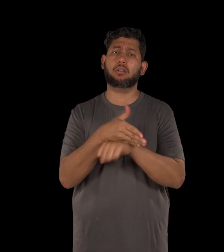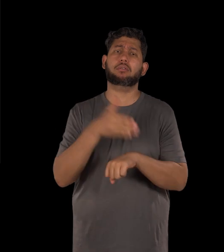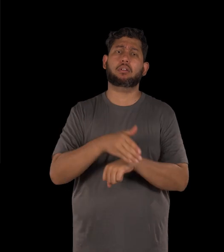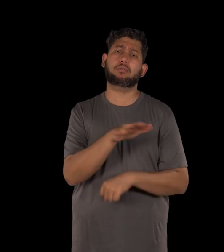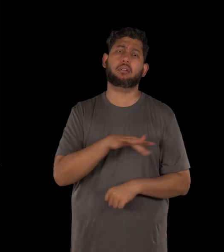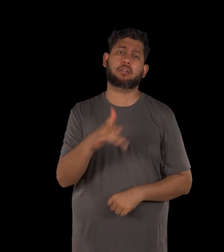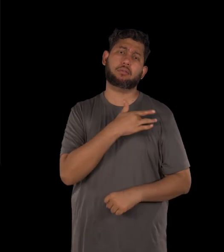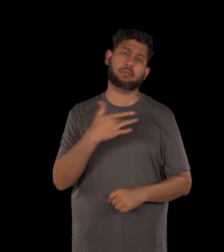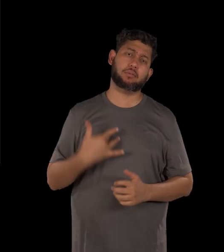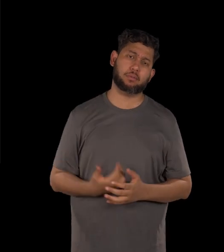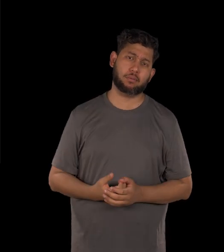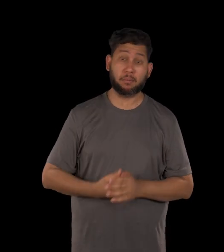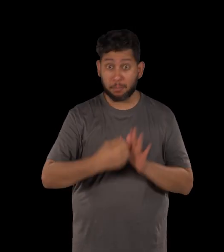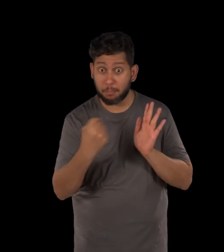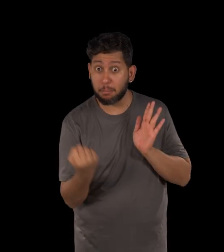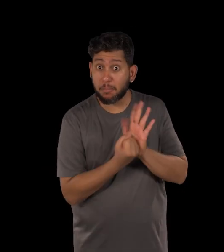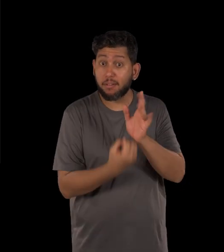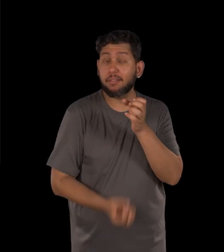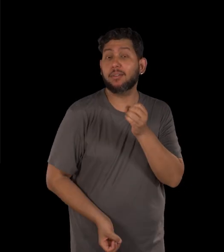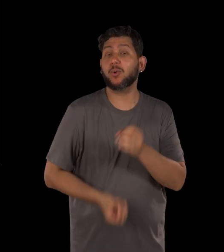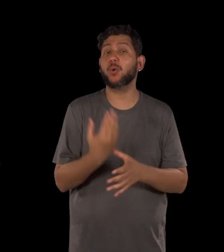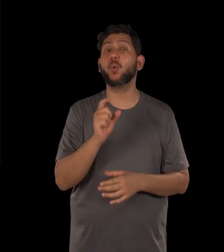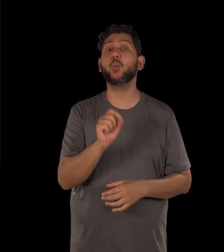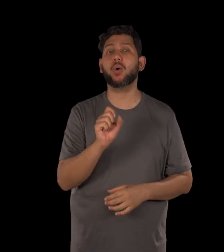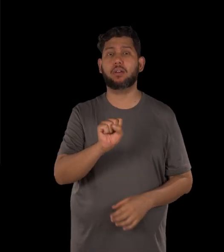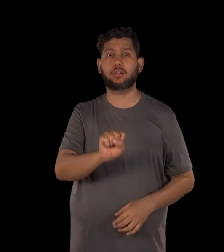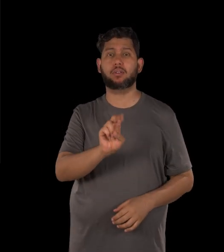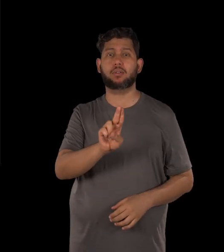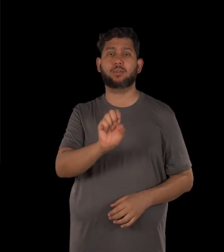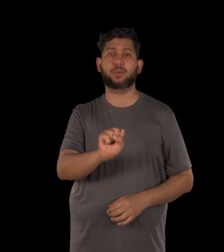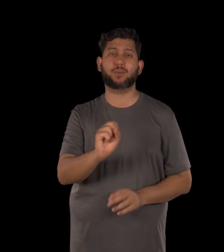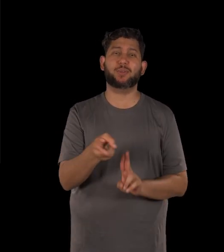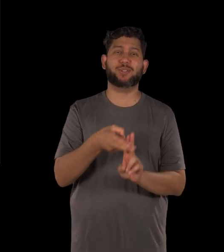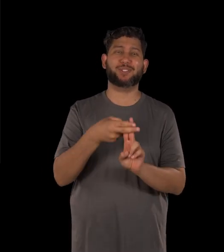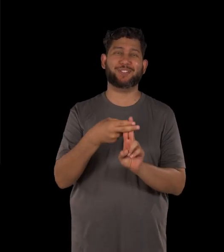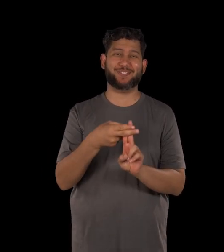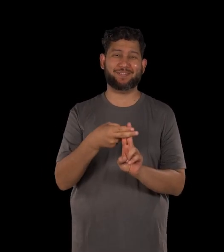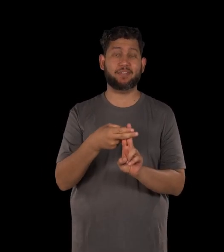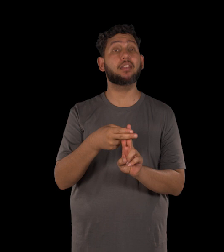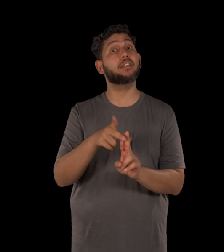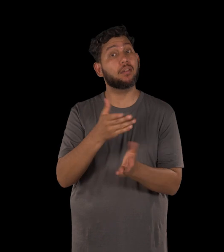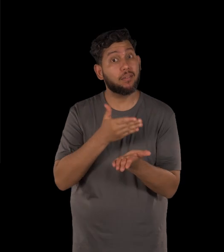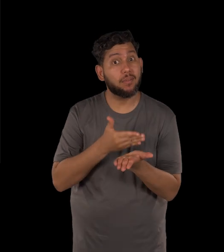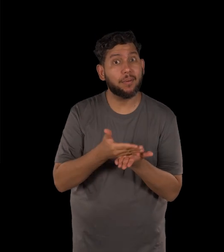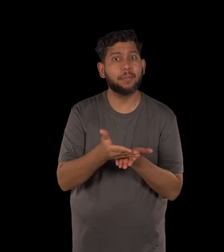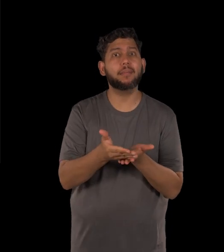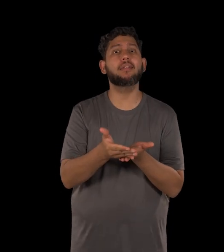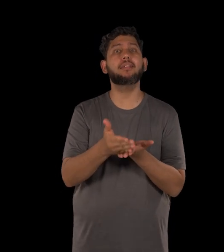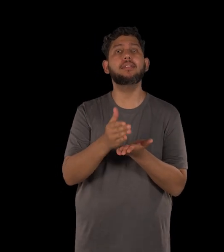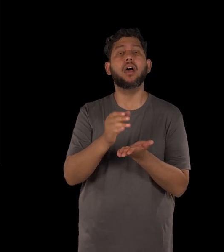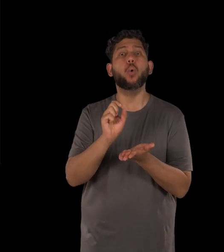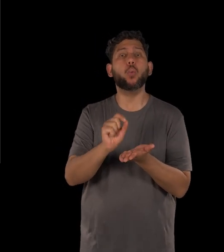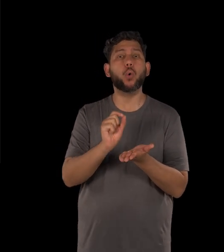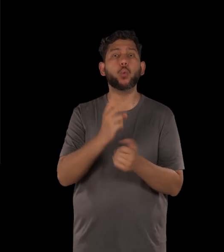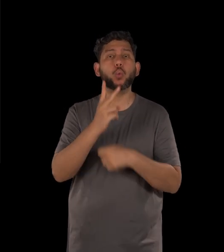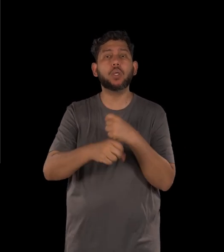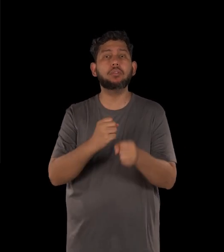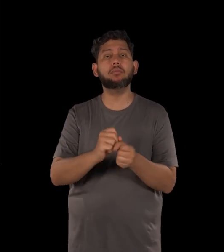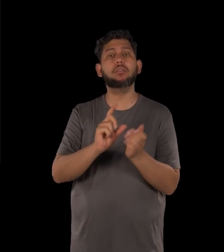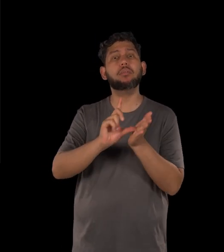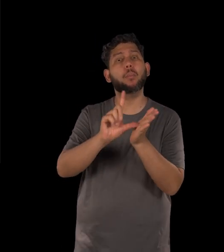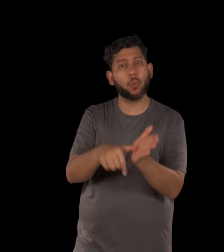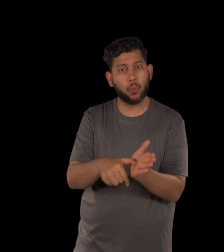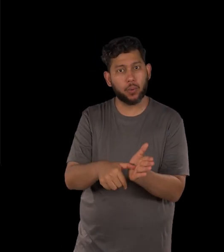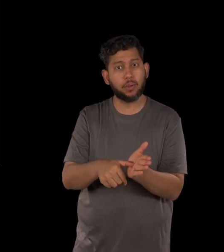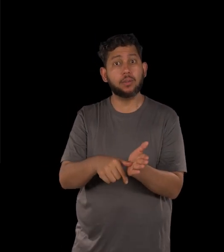o nascimento do Sistema Único de Saúde, o SUS, que começaria a operar somente 2 anos mais tarde, após